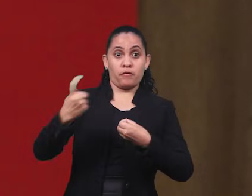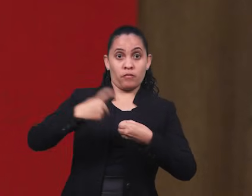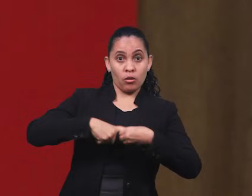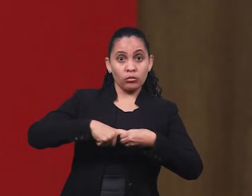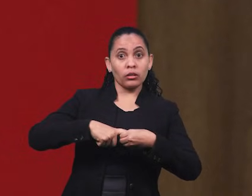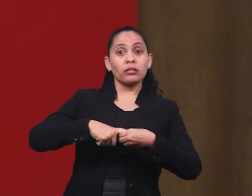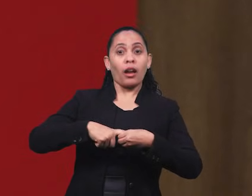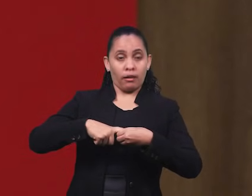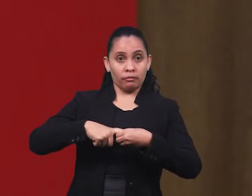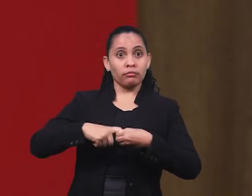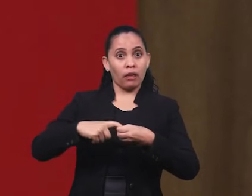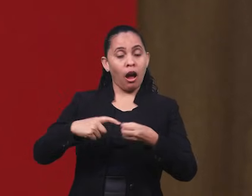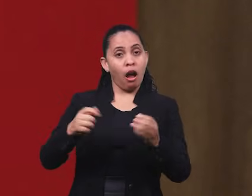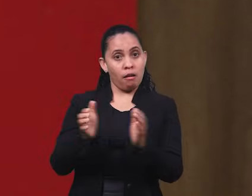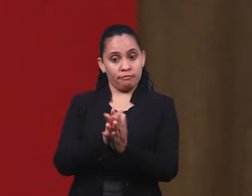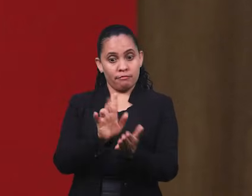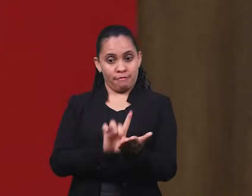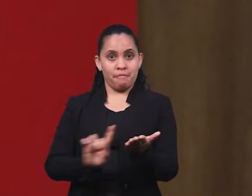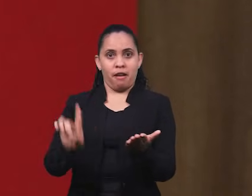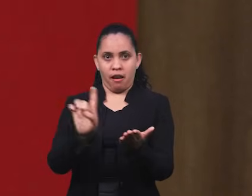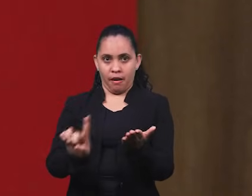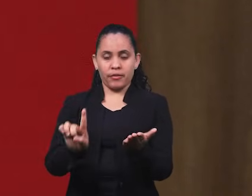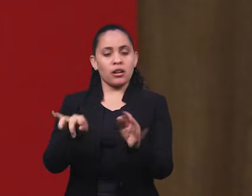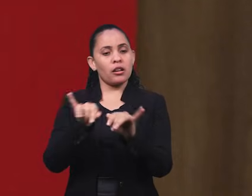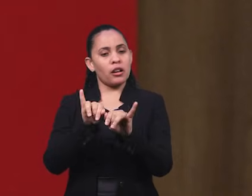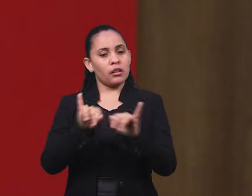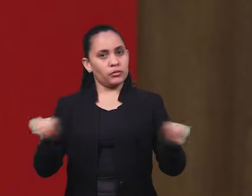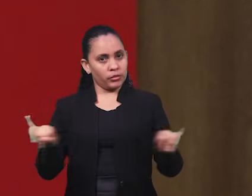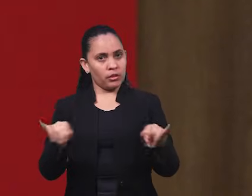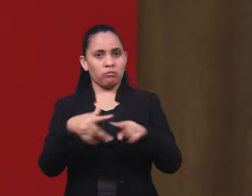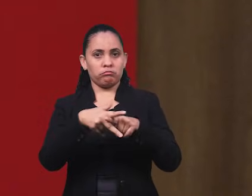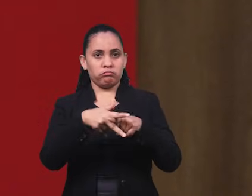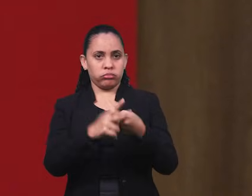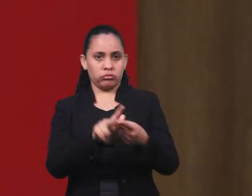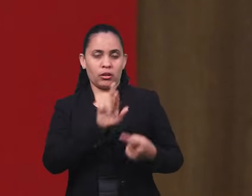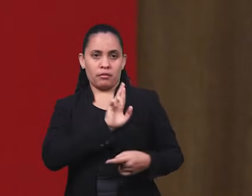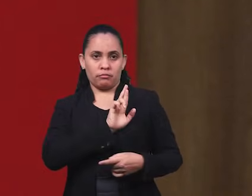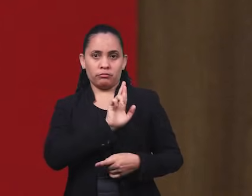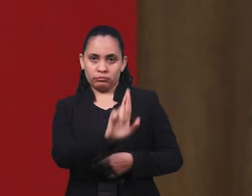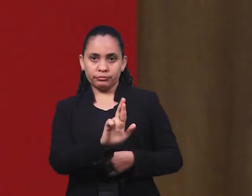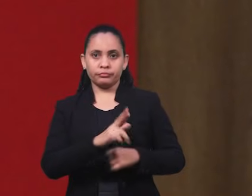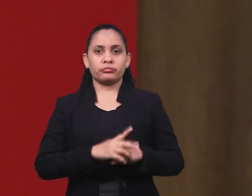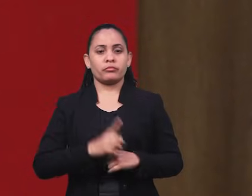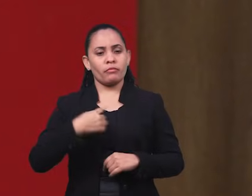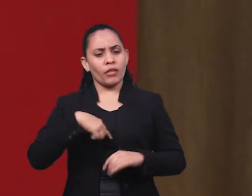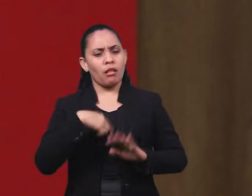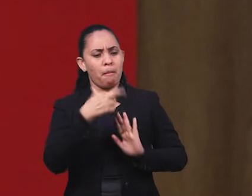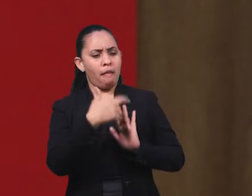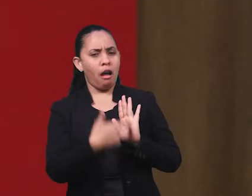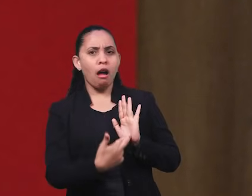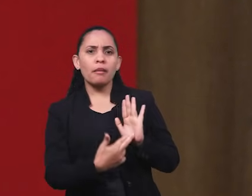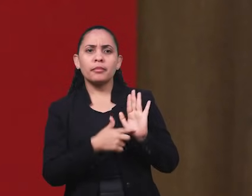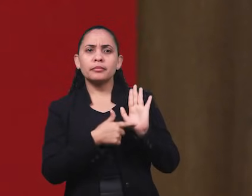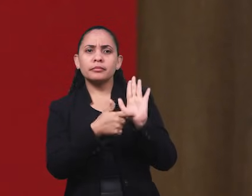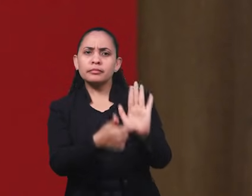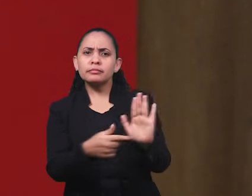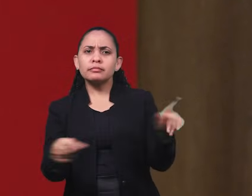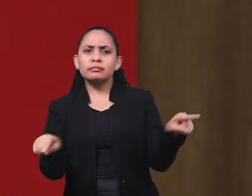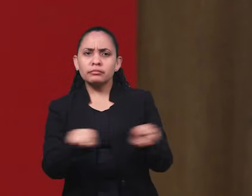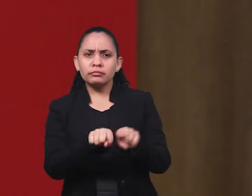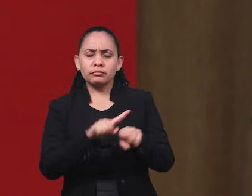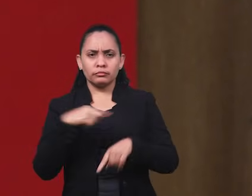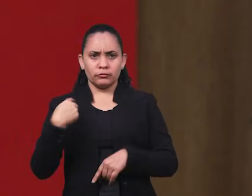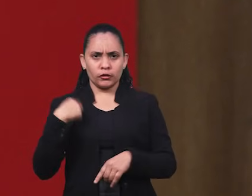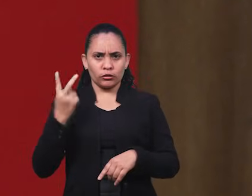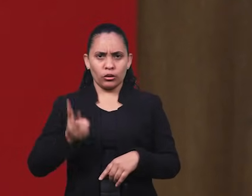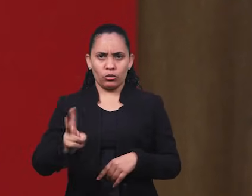rumos bíblicos, e ele então propõe a reforma. Ele apresenta suas teses e é sobre isso que nós